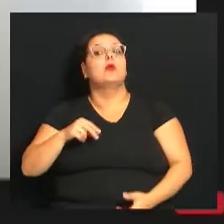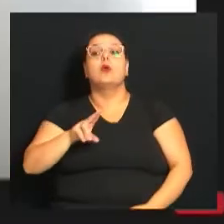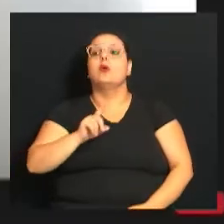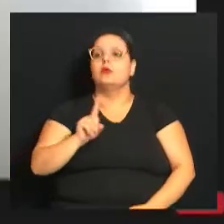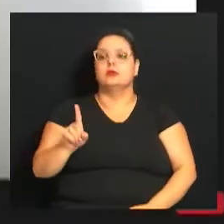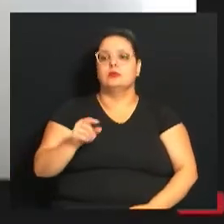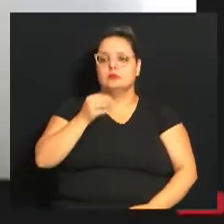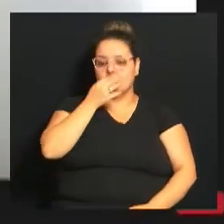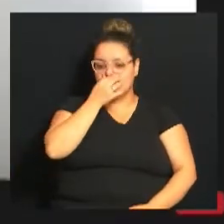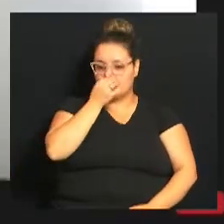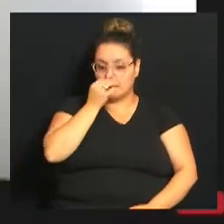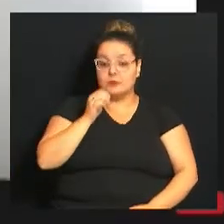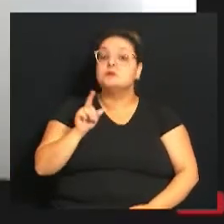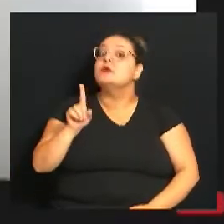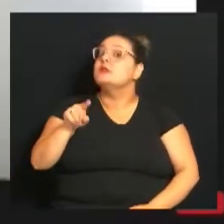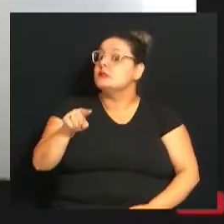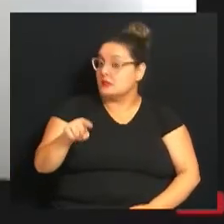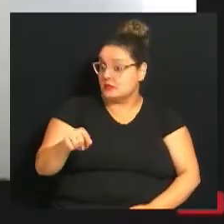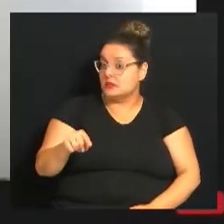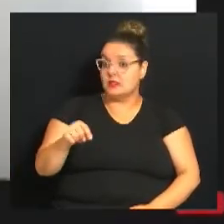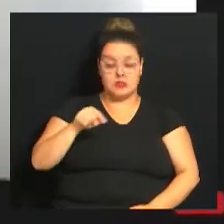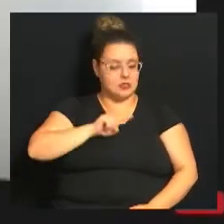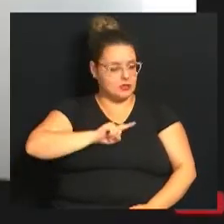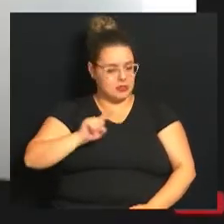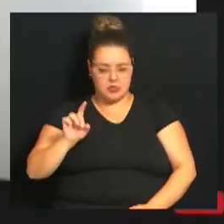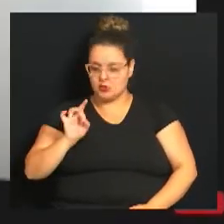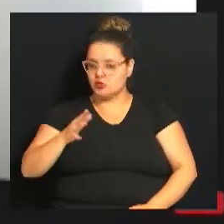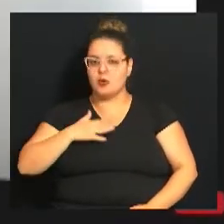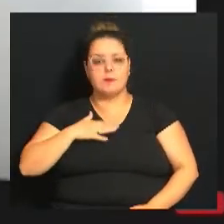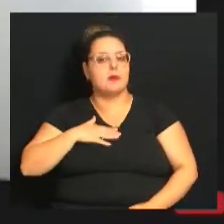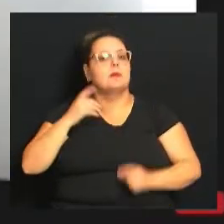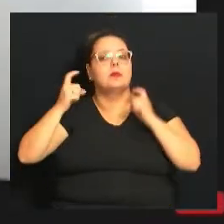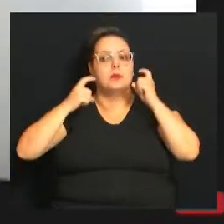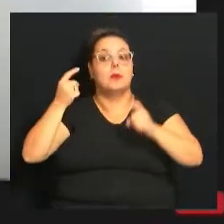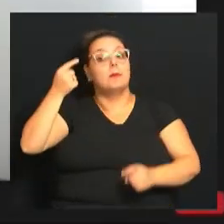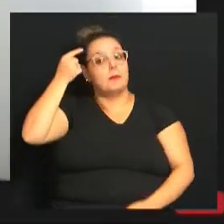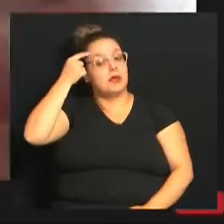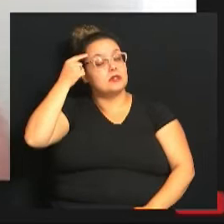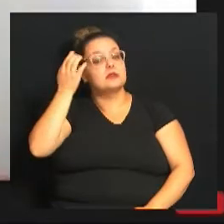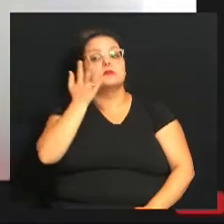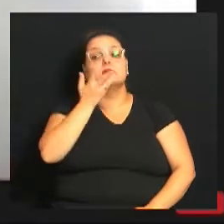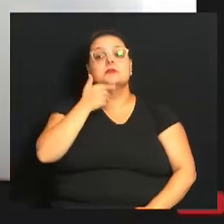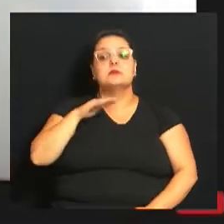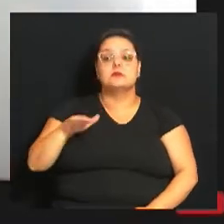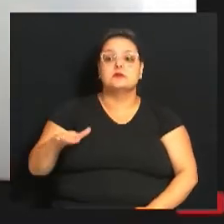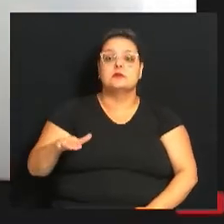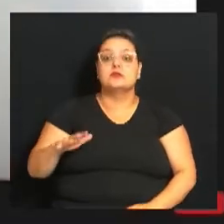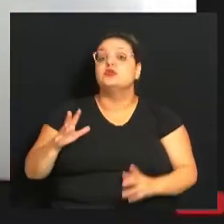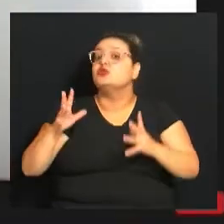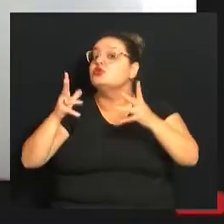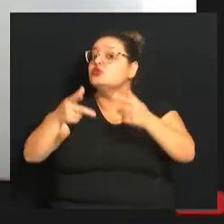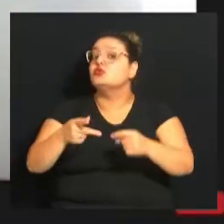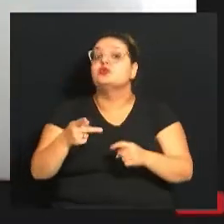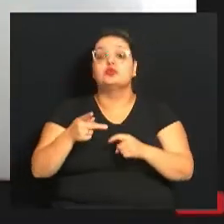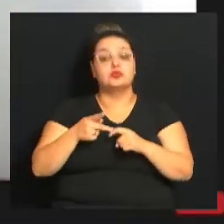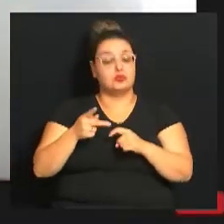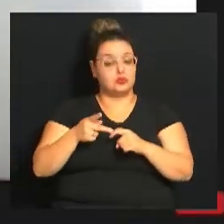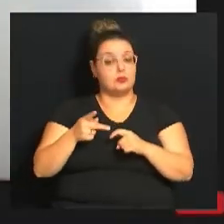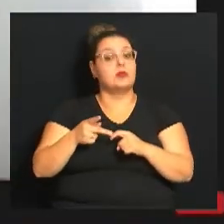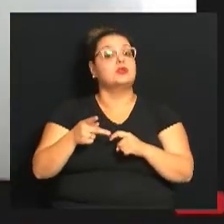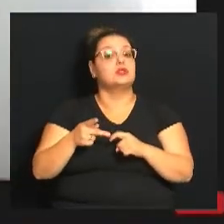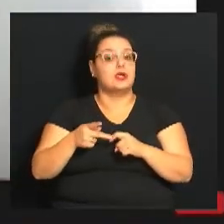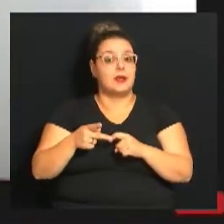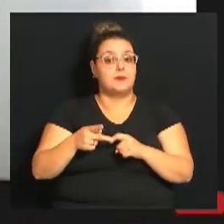Totalmente. Essa é uma preocupação não só minha. Pensando nas crianças, é uma preocupação dos pediatras como um todo, né? Então, você tem